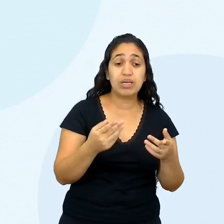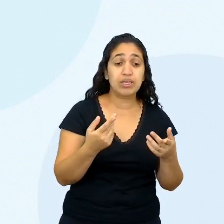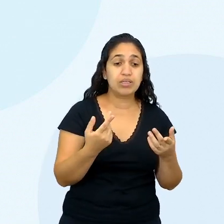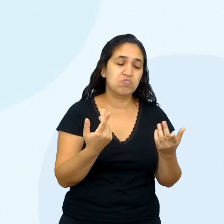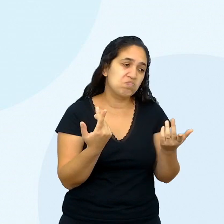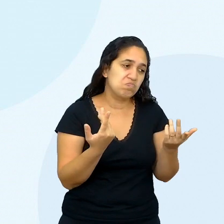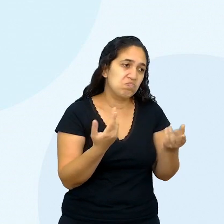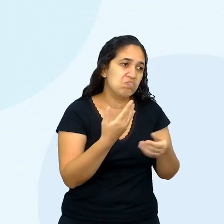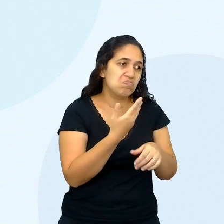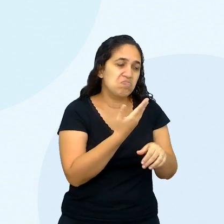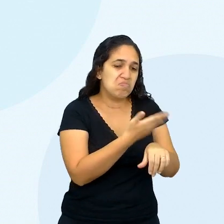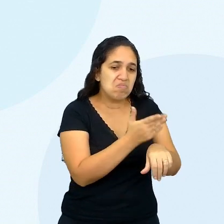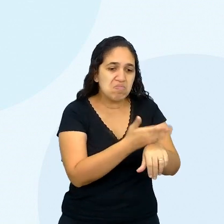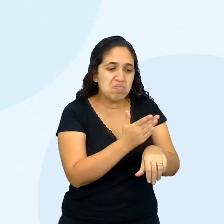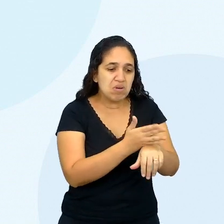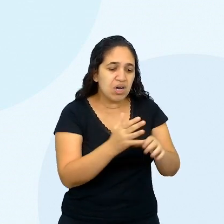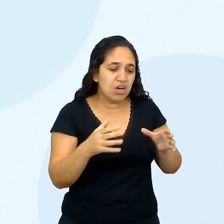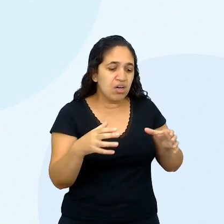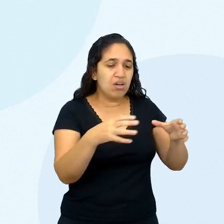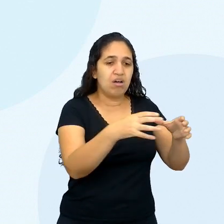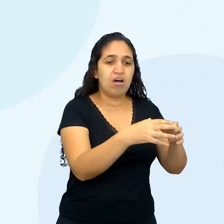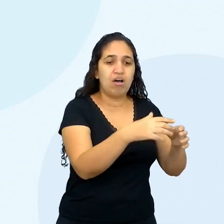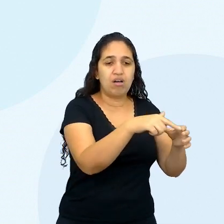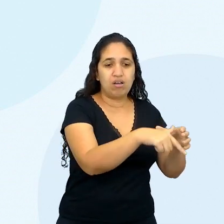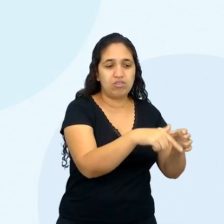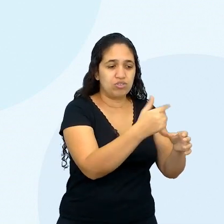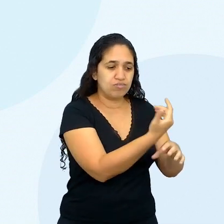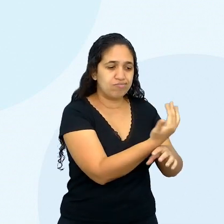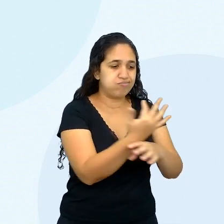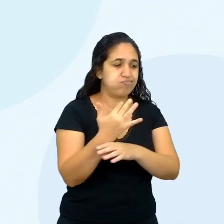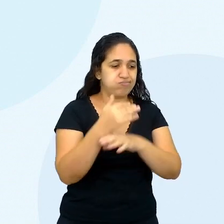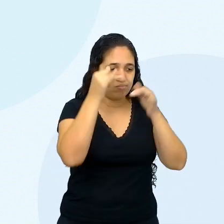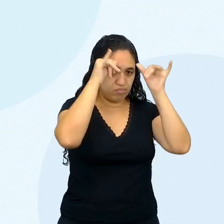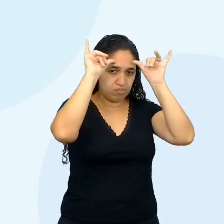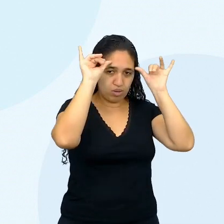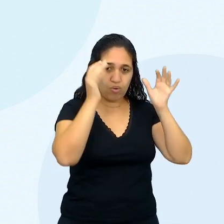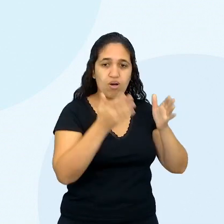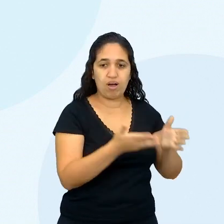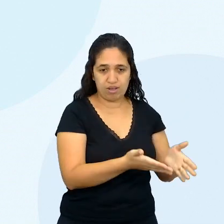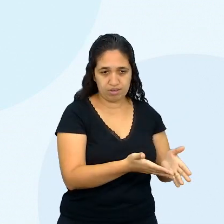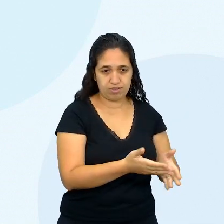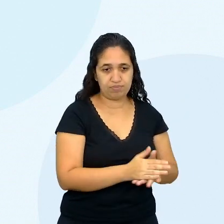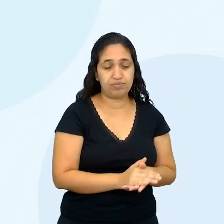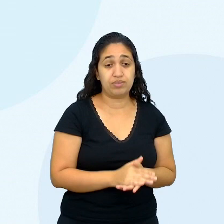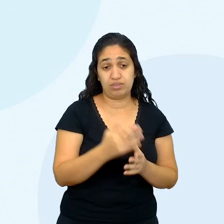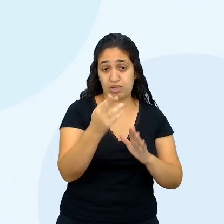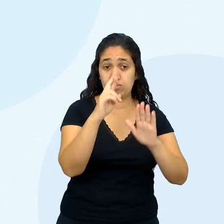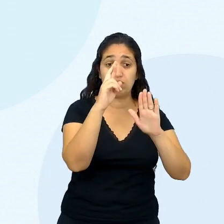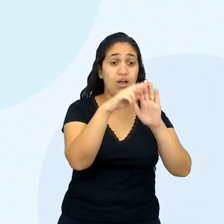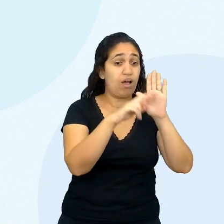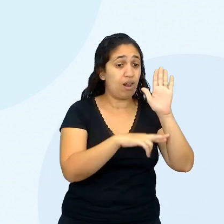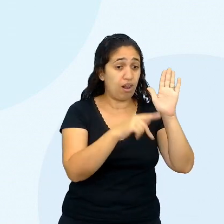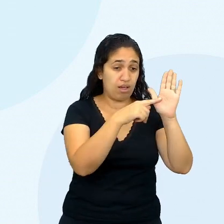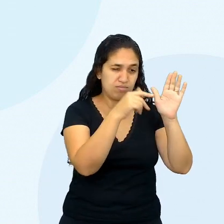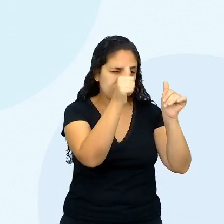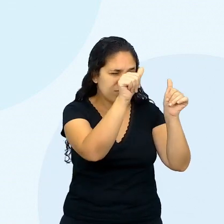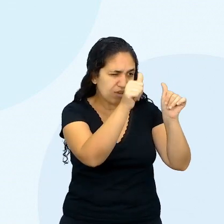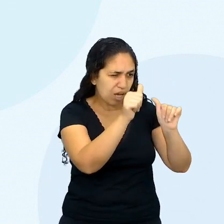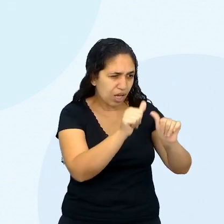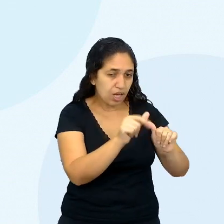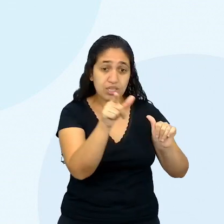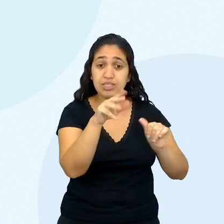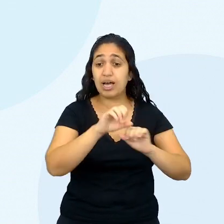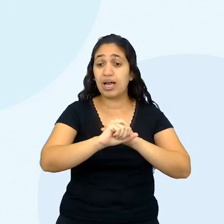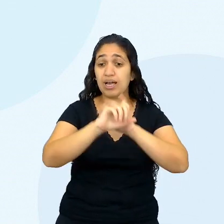melhores práticas relacionadas à agropecuária, né? Então, o relatório e a análise, né, é bastante